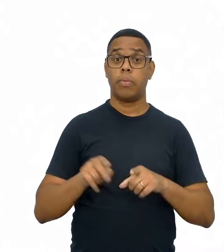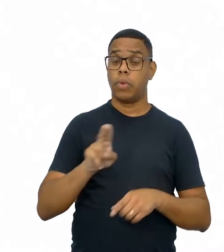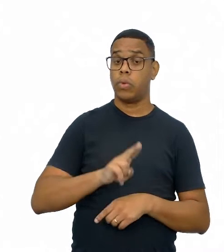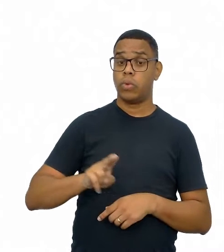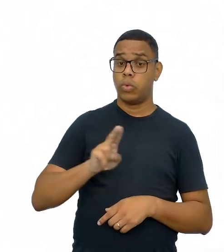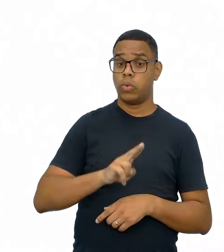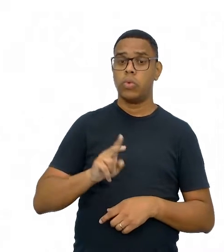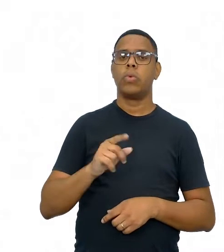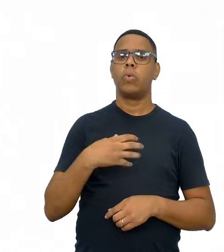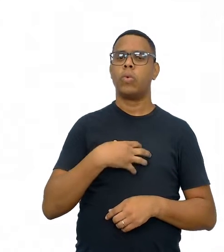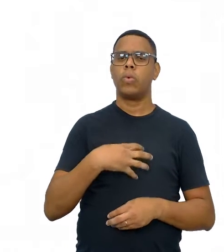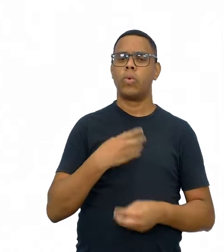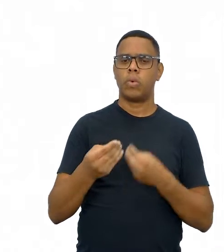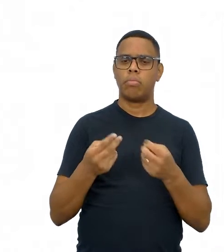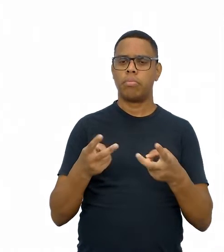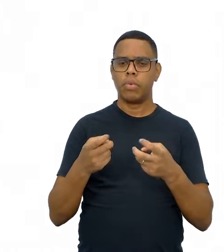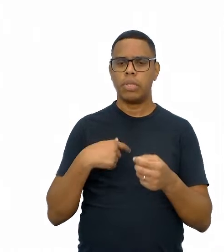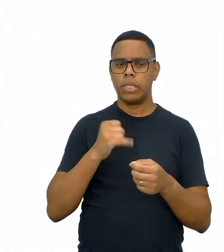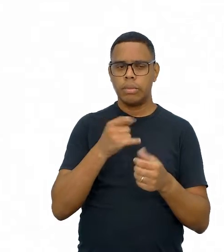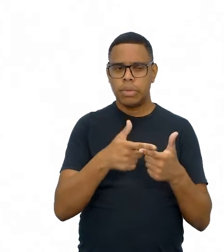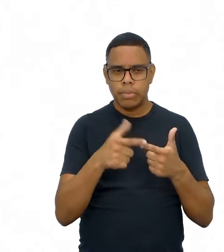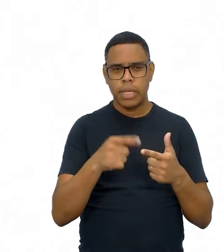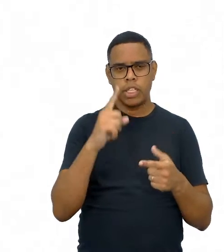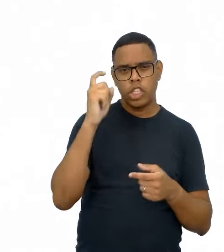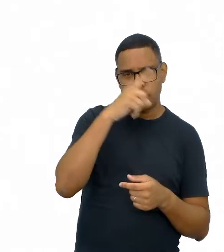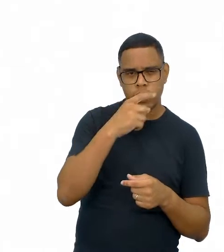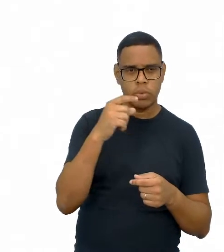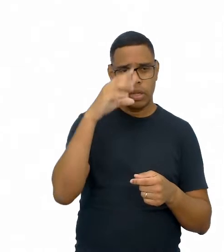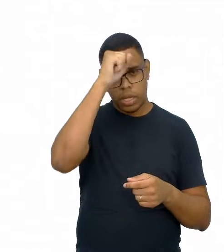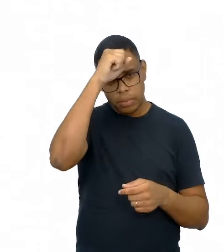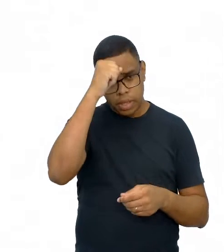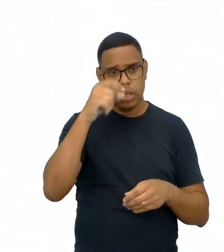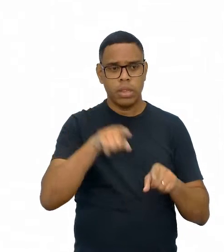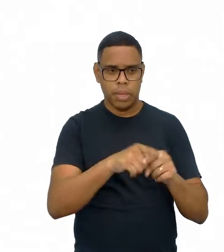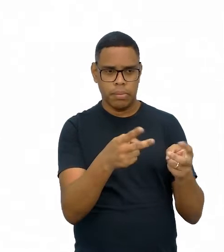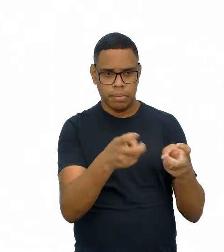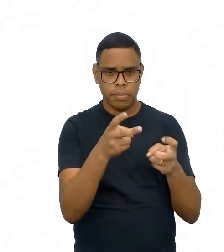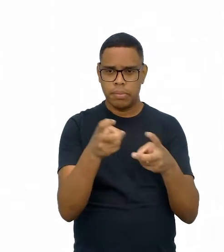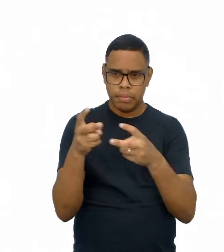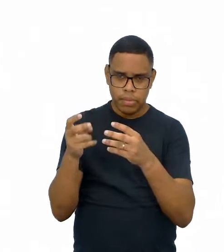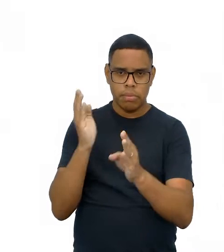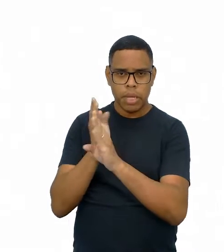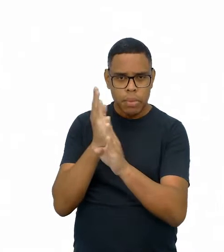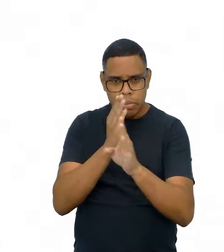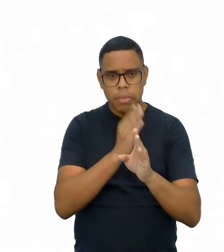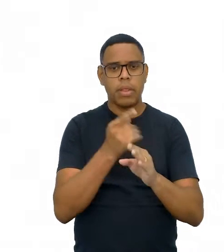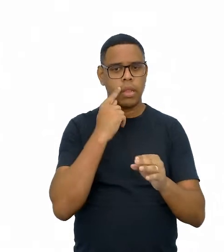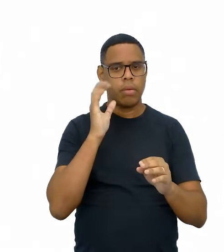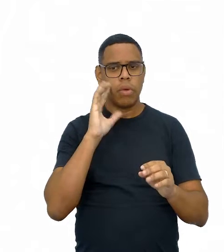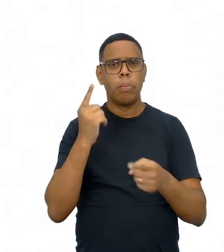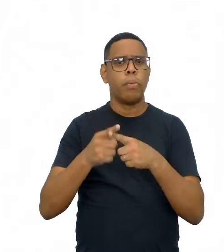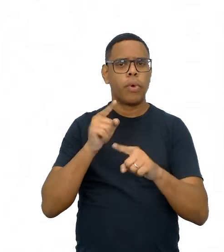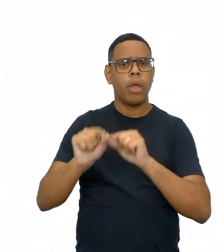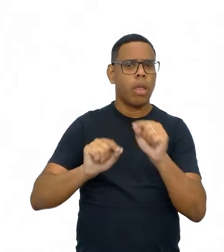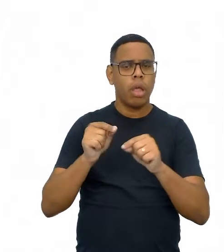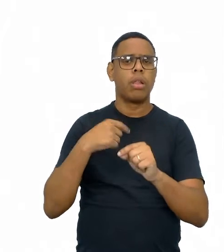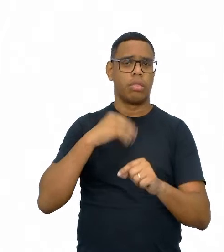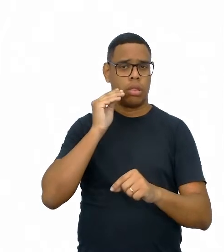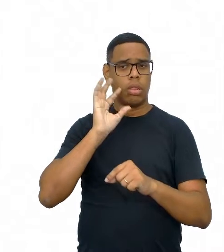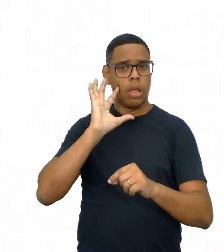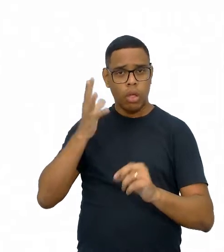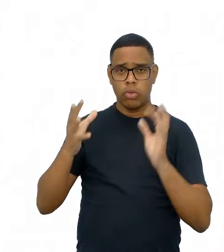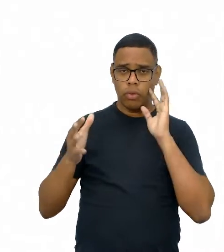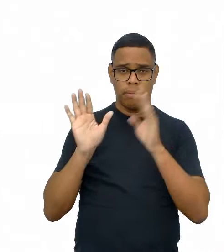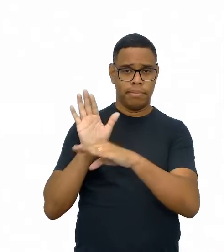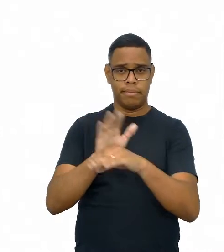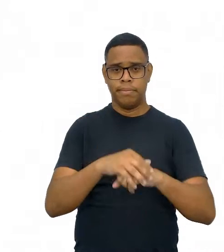utilizada para caracterizar eventuais problemas de aprendizagem e identificar suas possíveis causas numa tentativa de